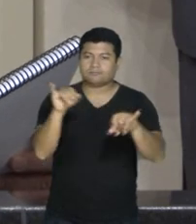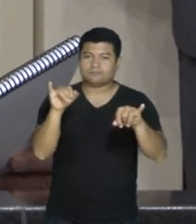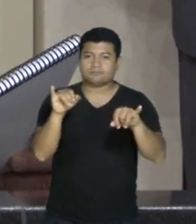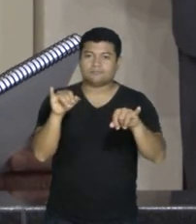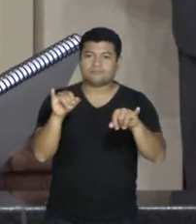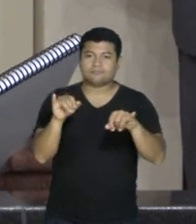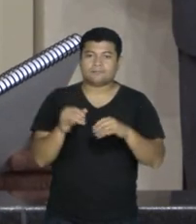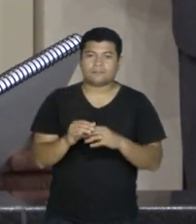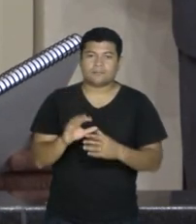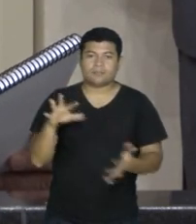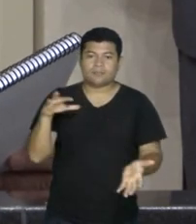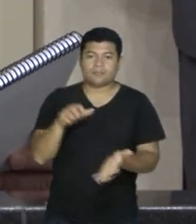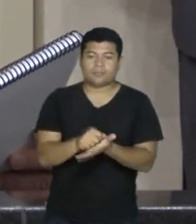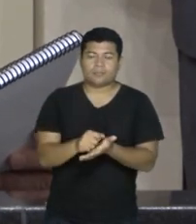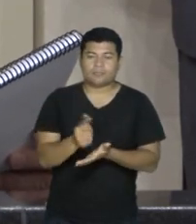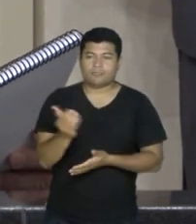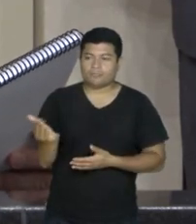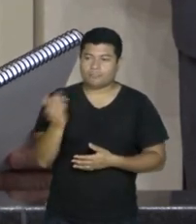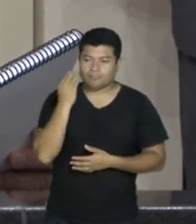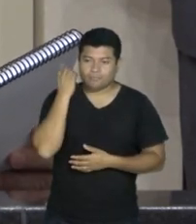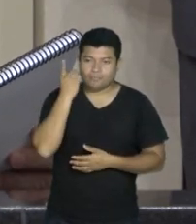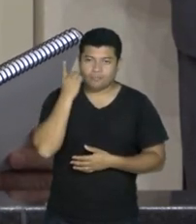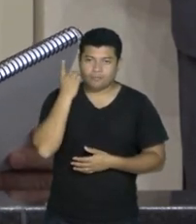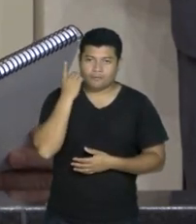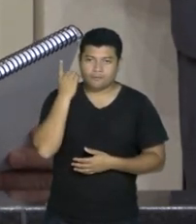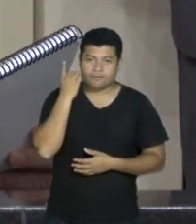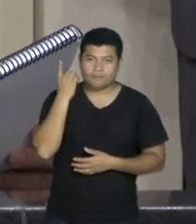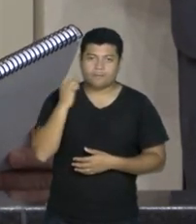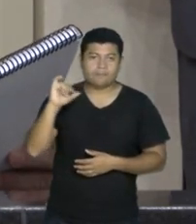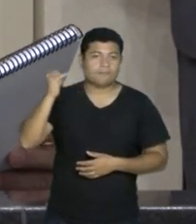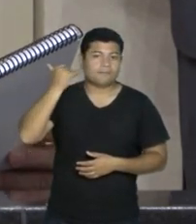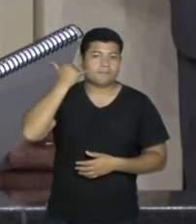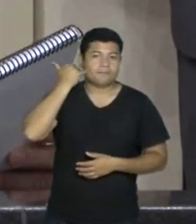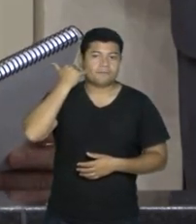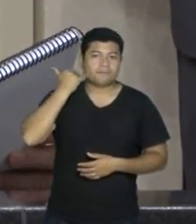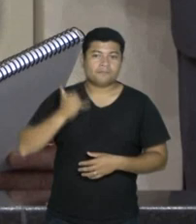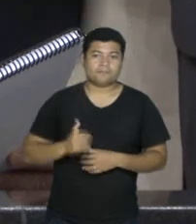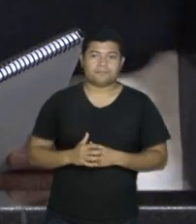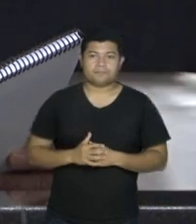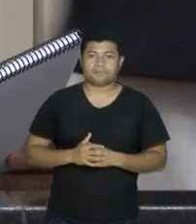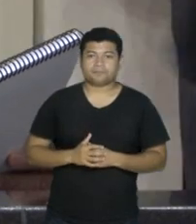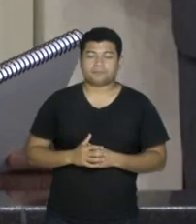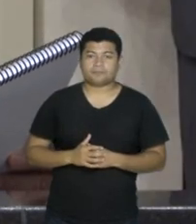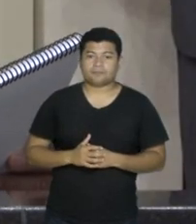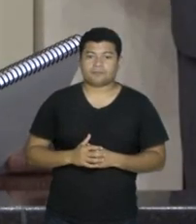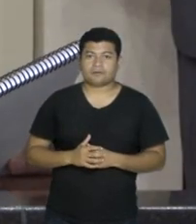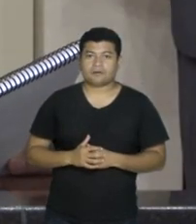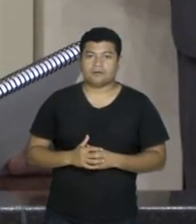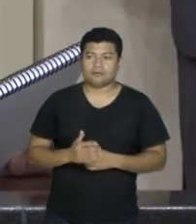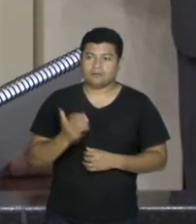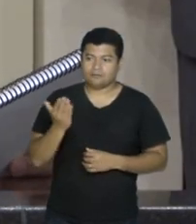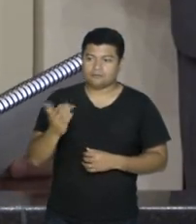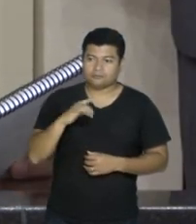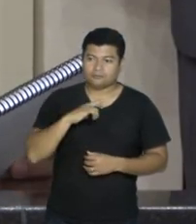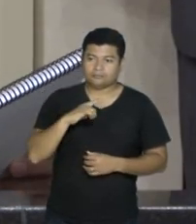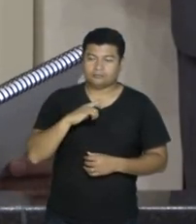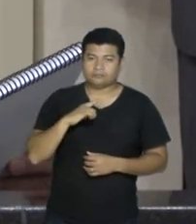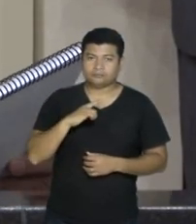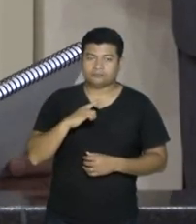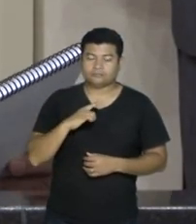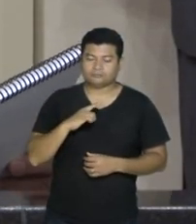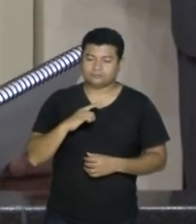escrito para falar Deputado José Lopes vossa excelência